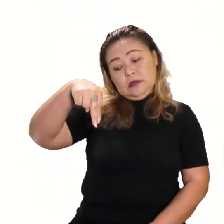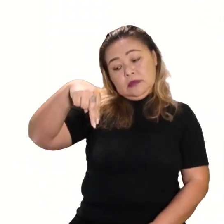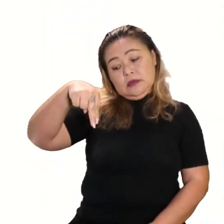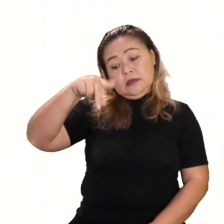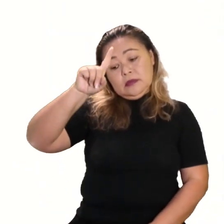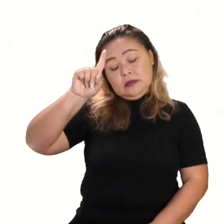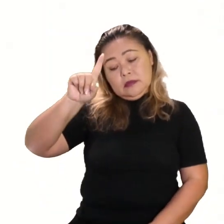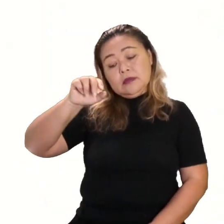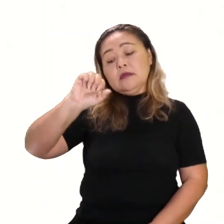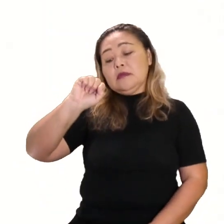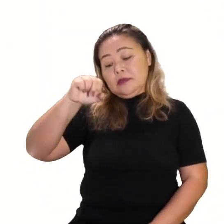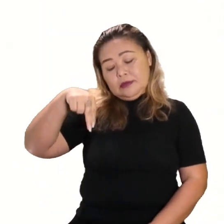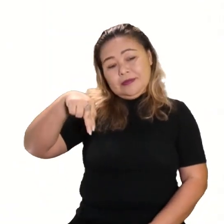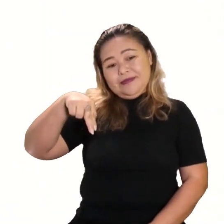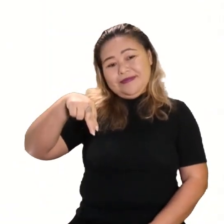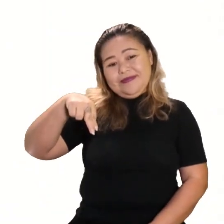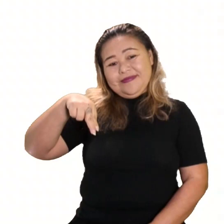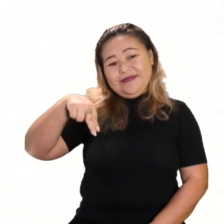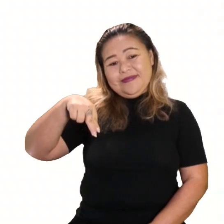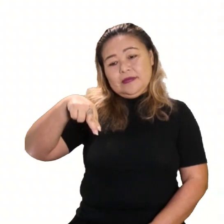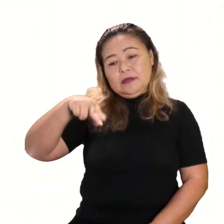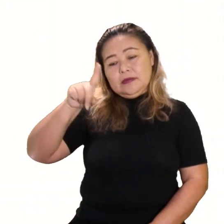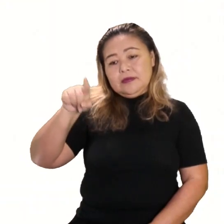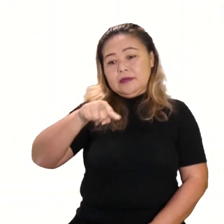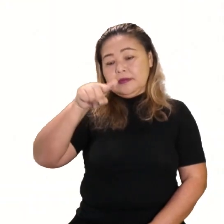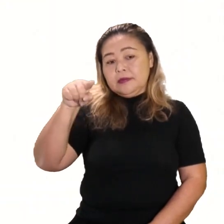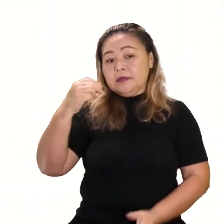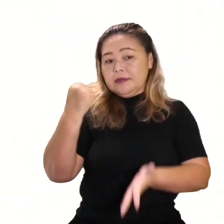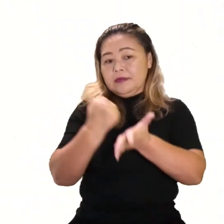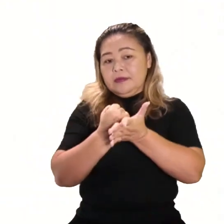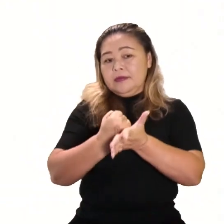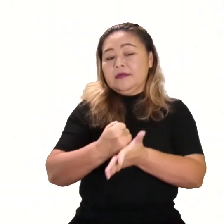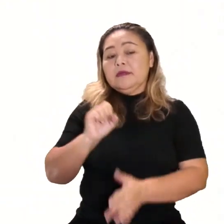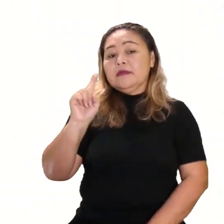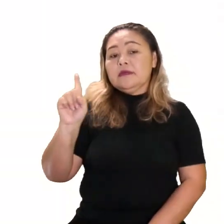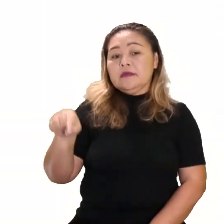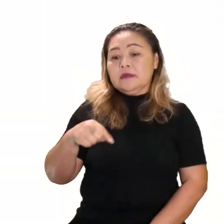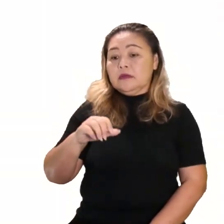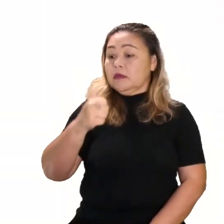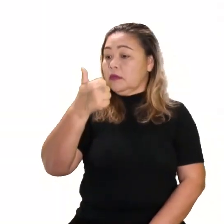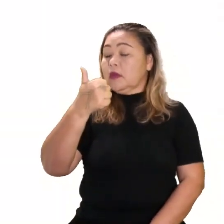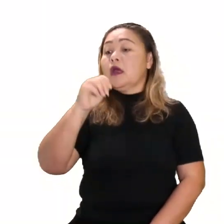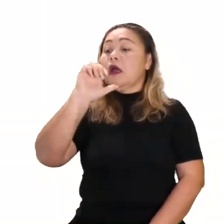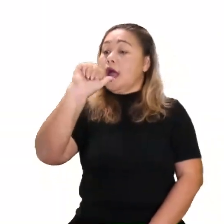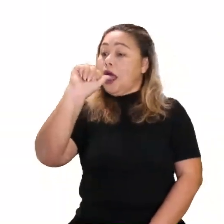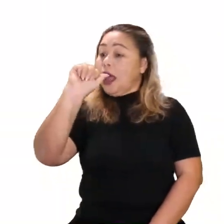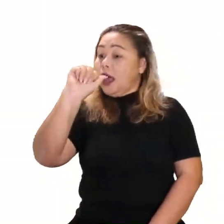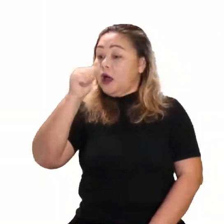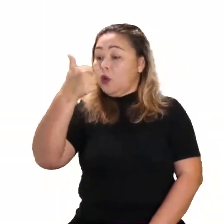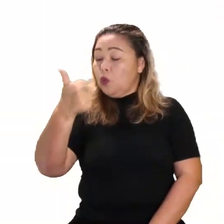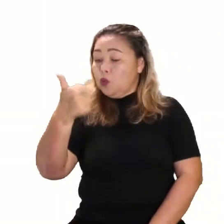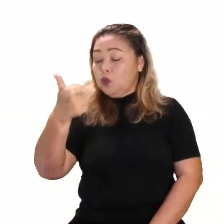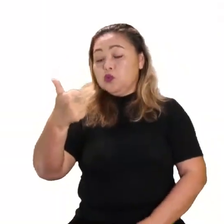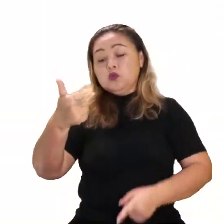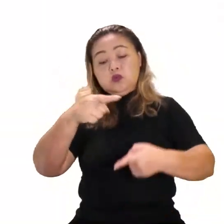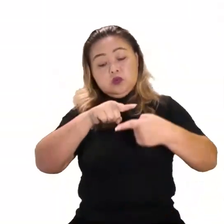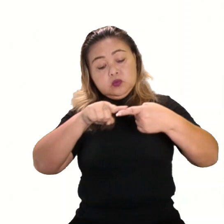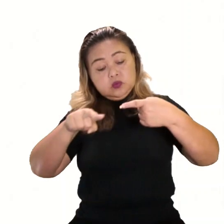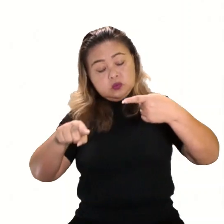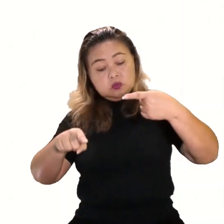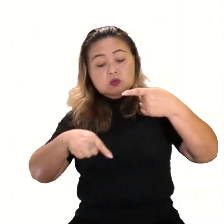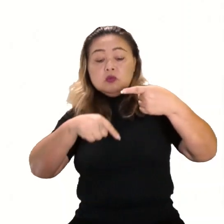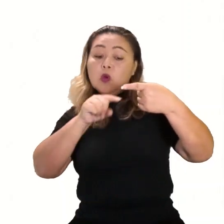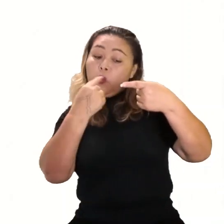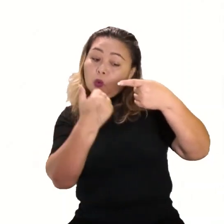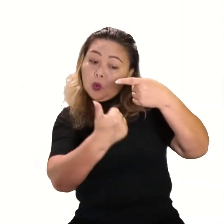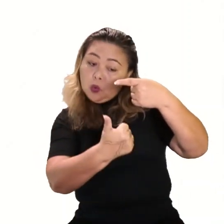infinito. O meu S infinito, vamos colocar aqui? Fica bonitinho. Isso, o meu S infinito vai ser o A1 sobre 1 menos a razão. Menos